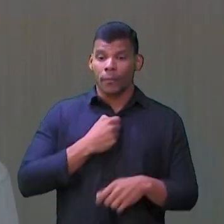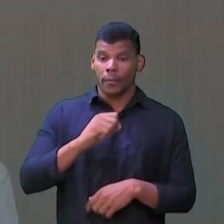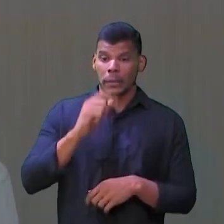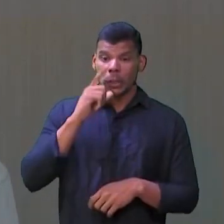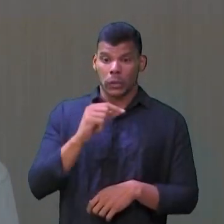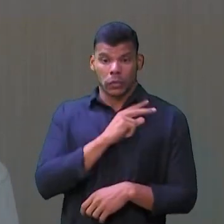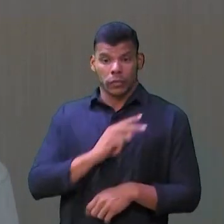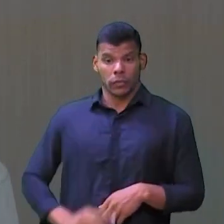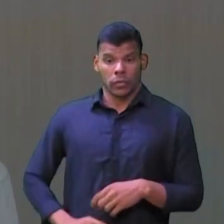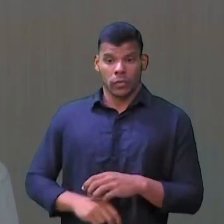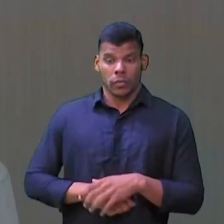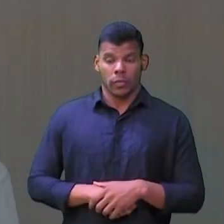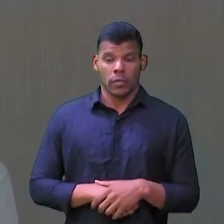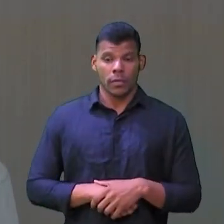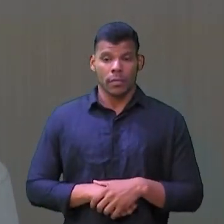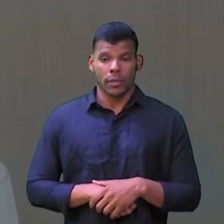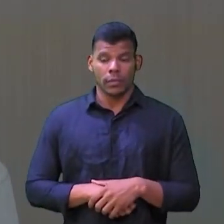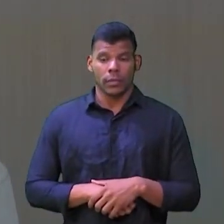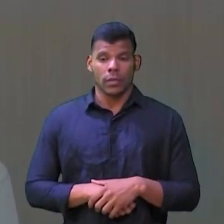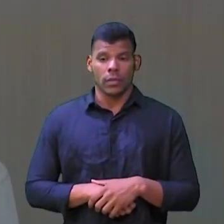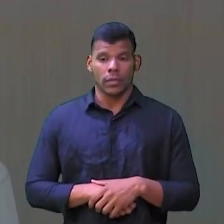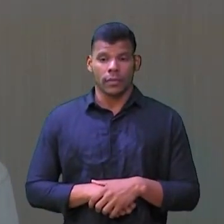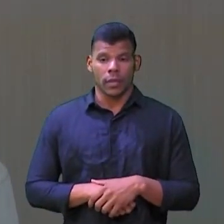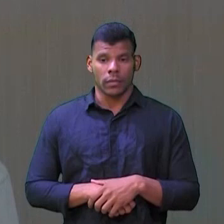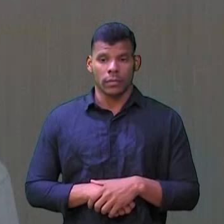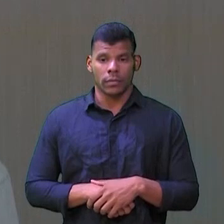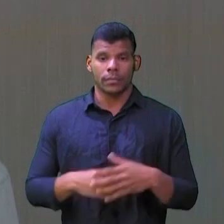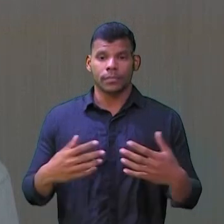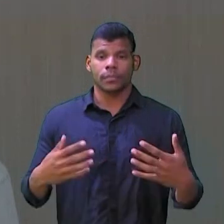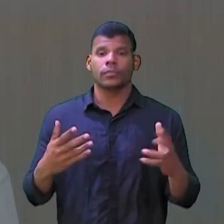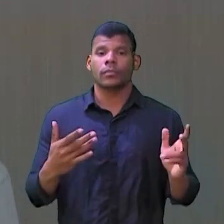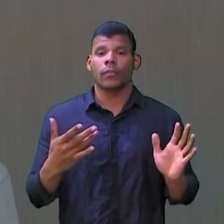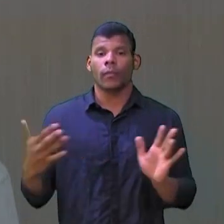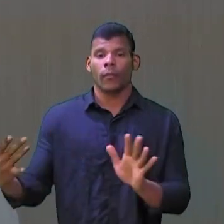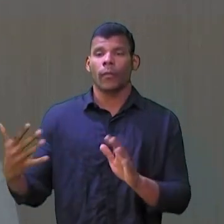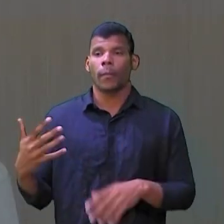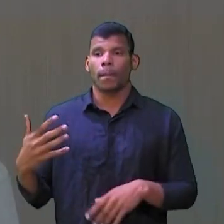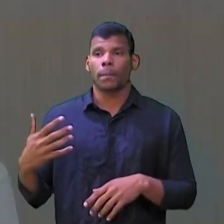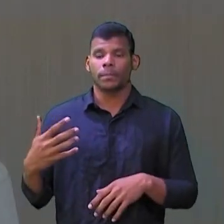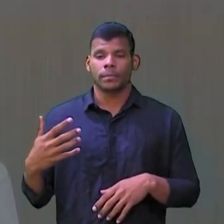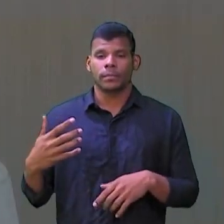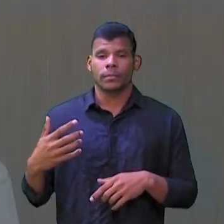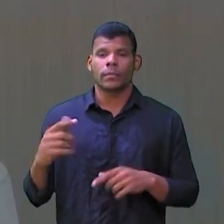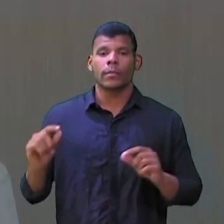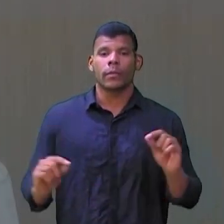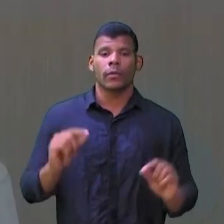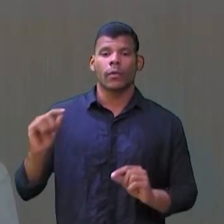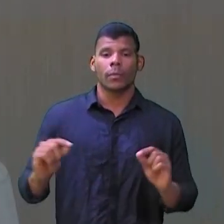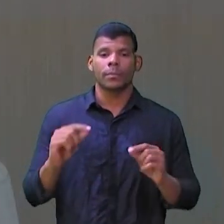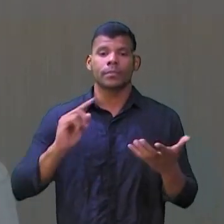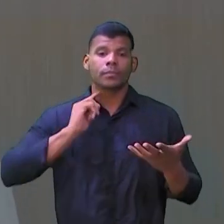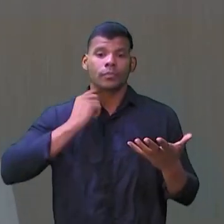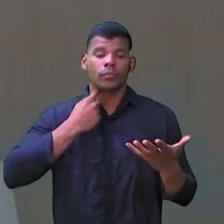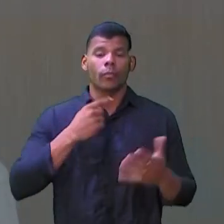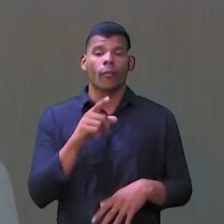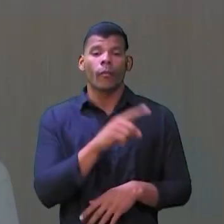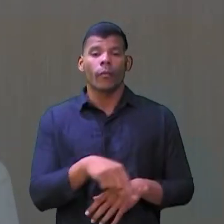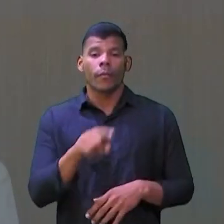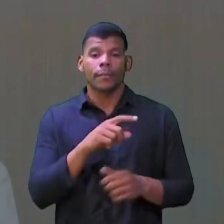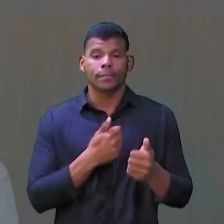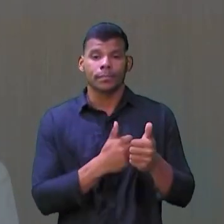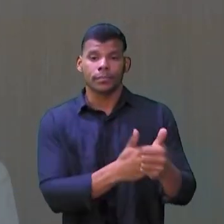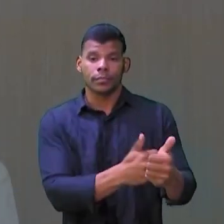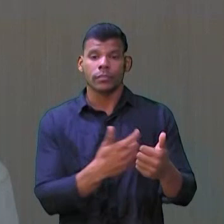vereadora Magnólia. Que sua trajetória e dedicação não sejam manchadas por uma